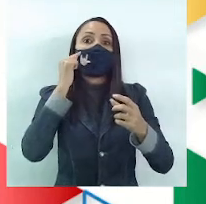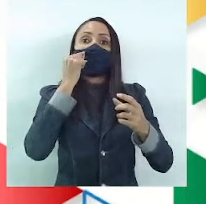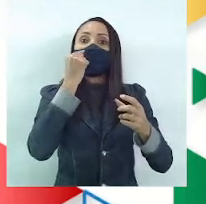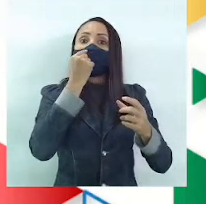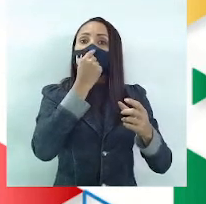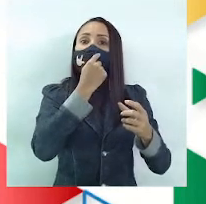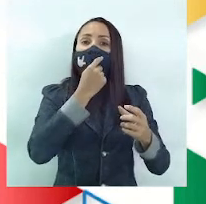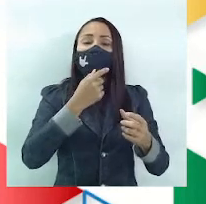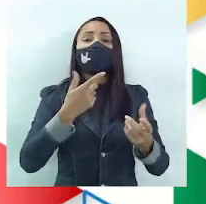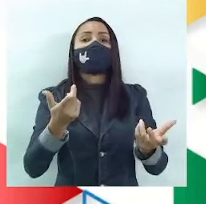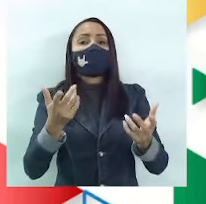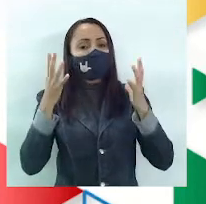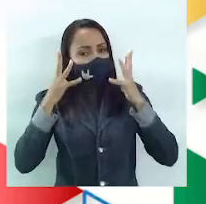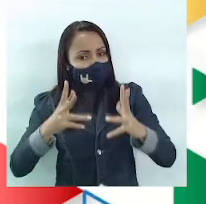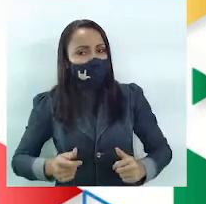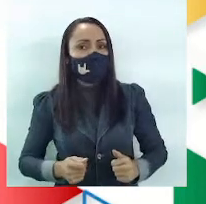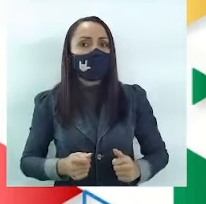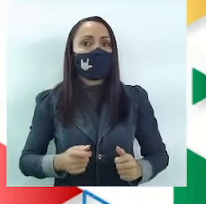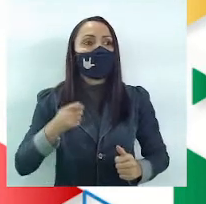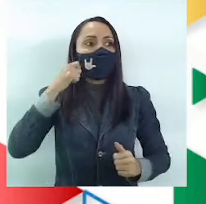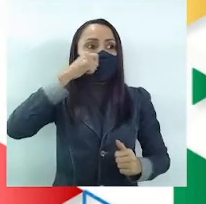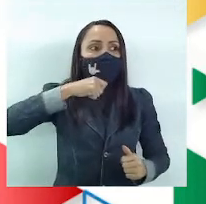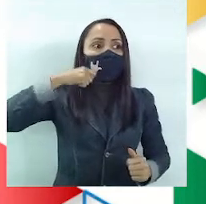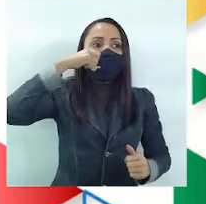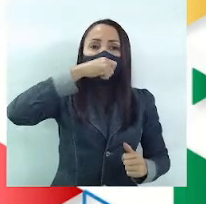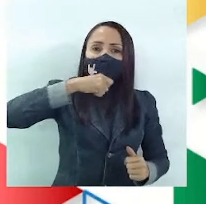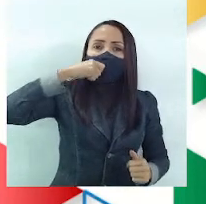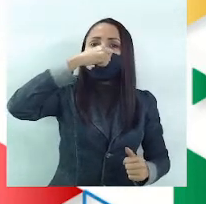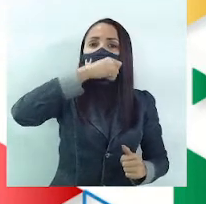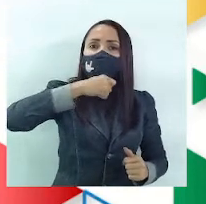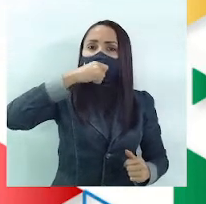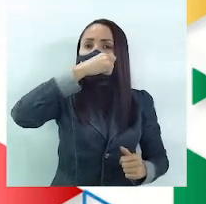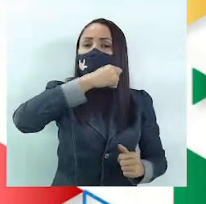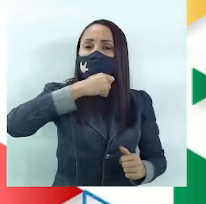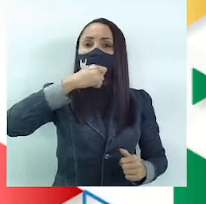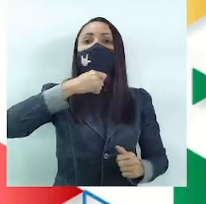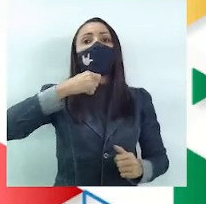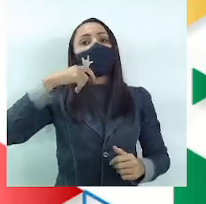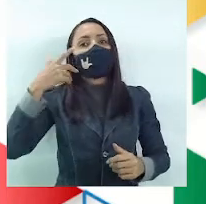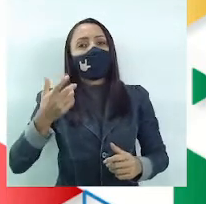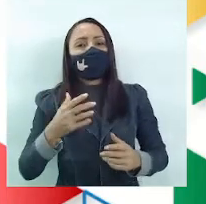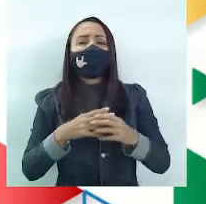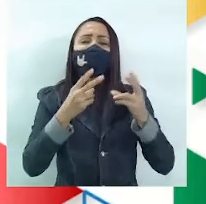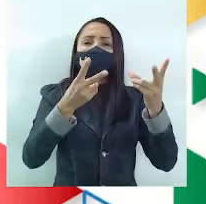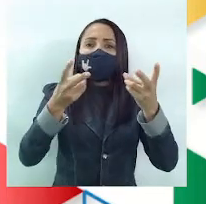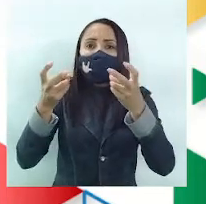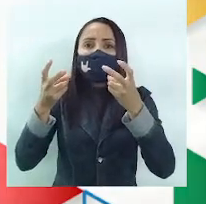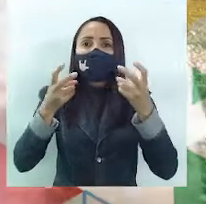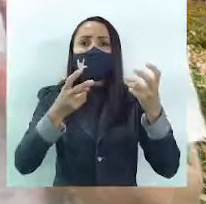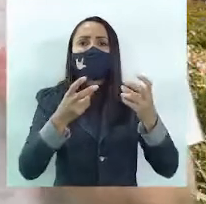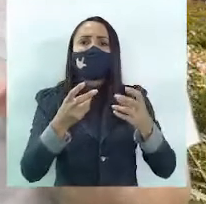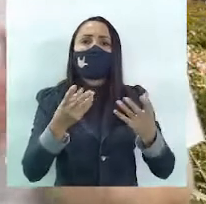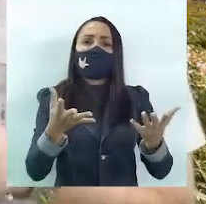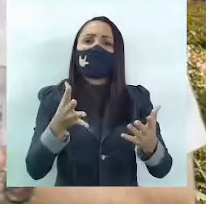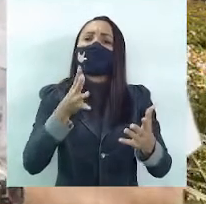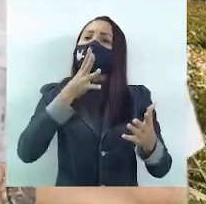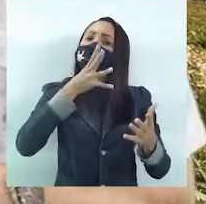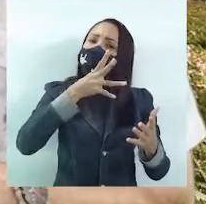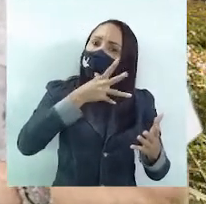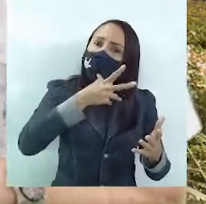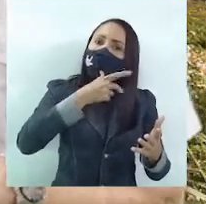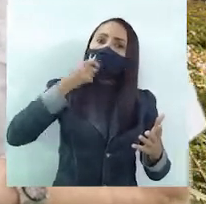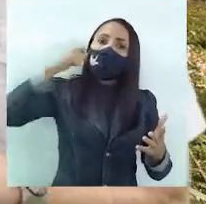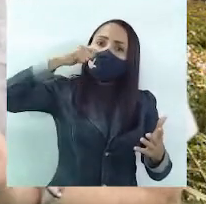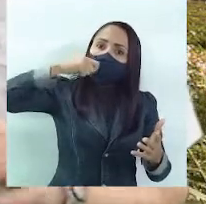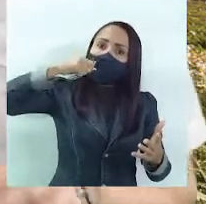que você conseguiu limpar. Então, você da sua forma mesmo, você percebendo devagar. Uma boa escovação